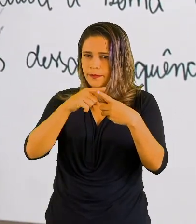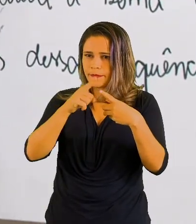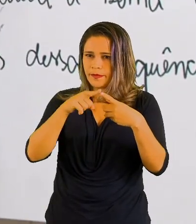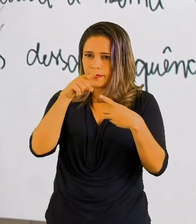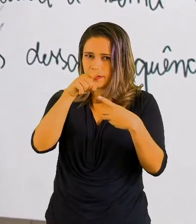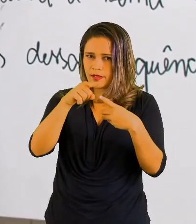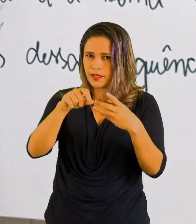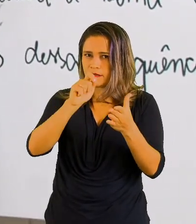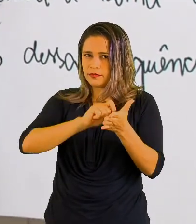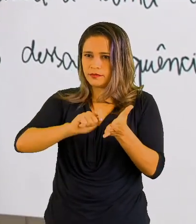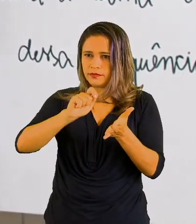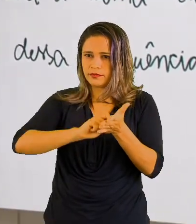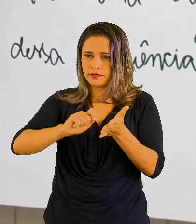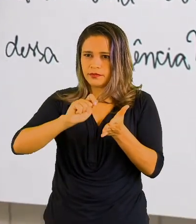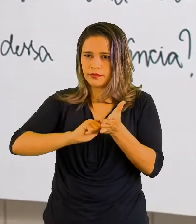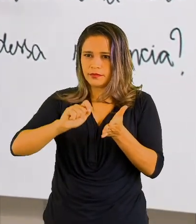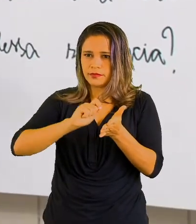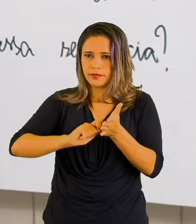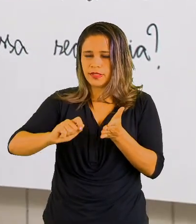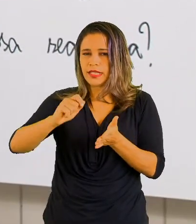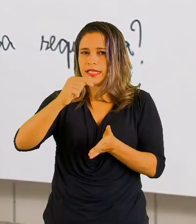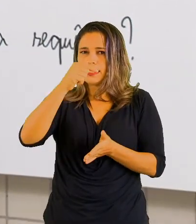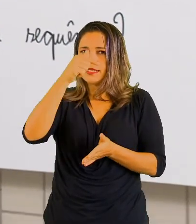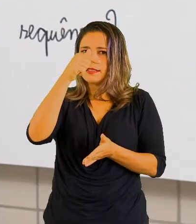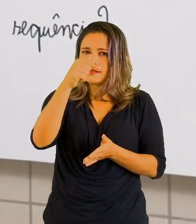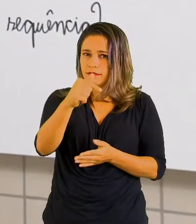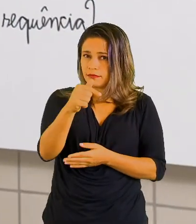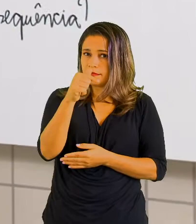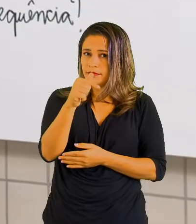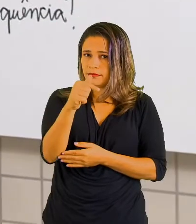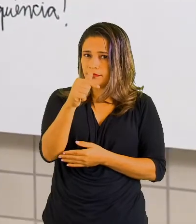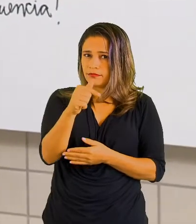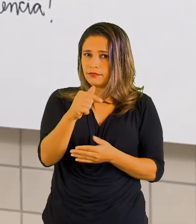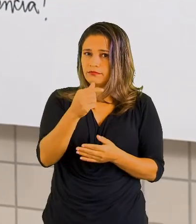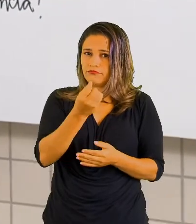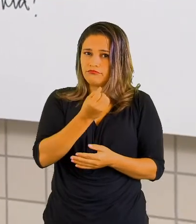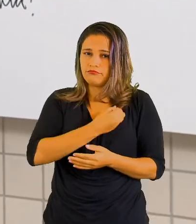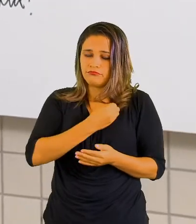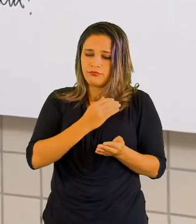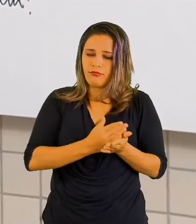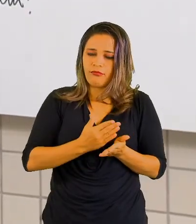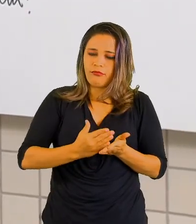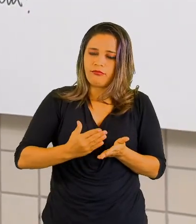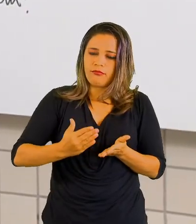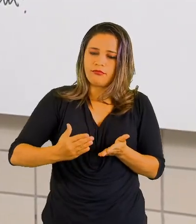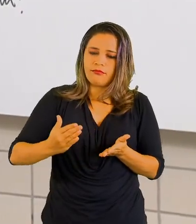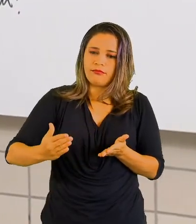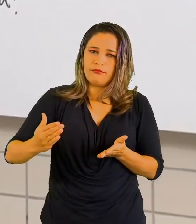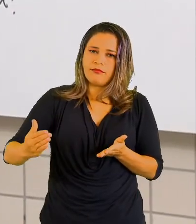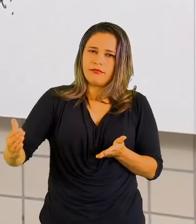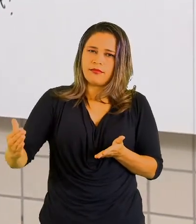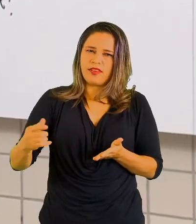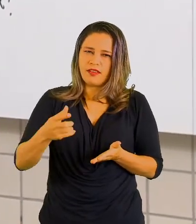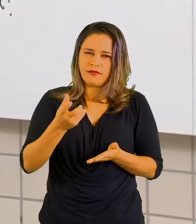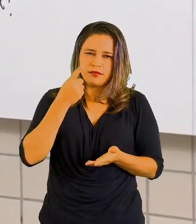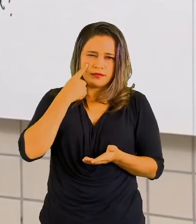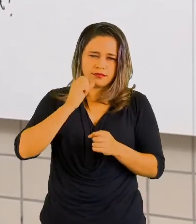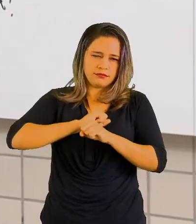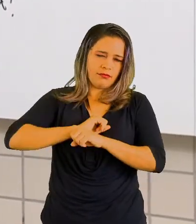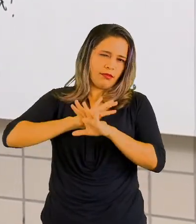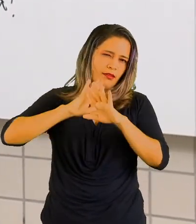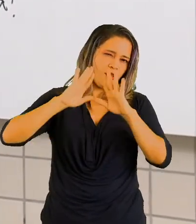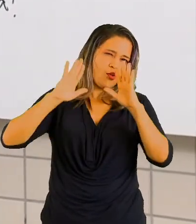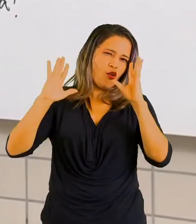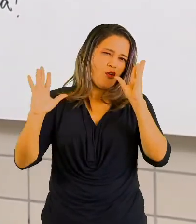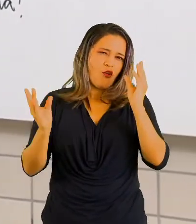os próximos 7 termos dessa sequência. Eu quero ver se vocês entenderam qual é a lógica de